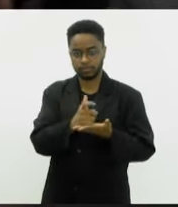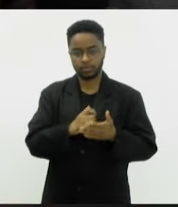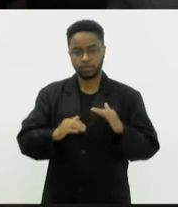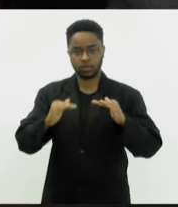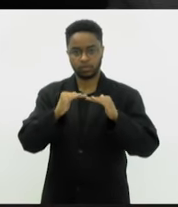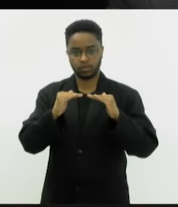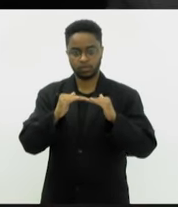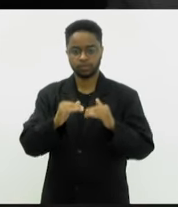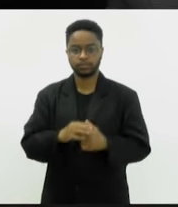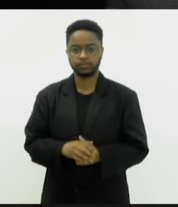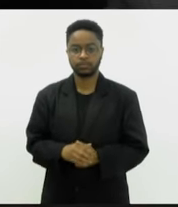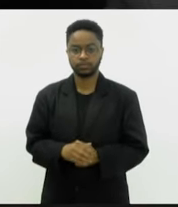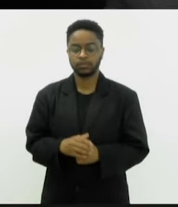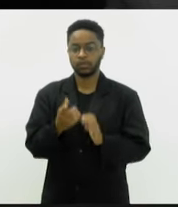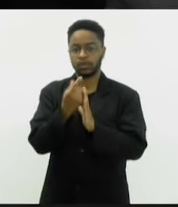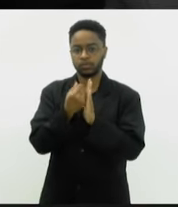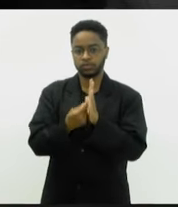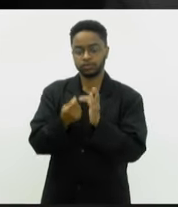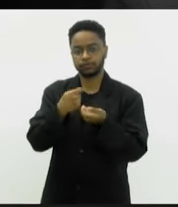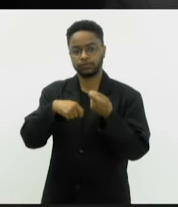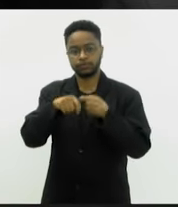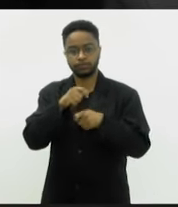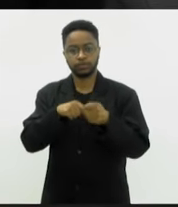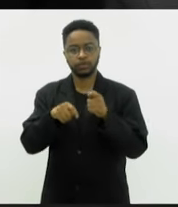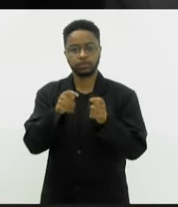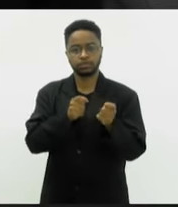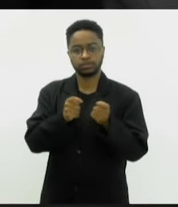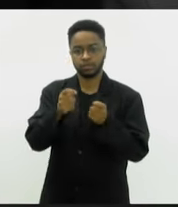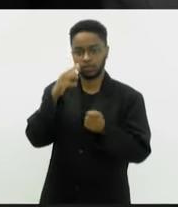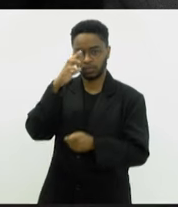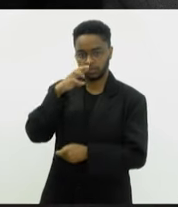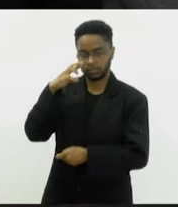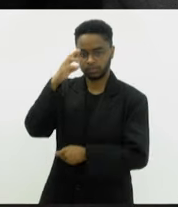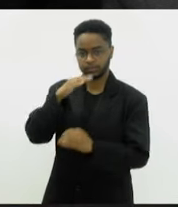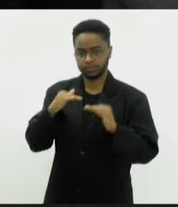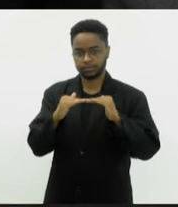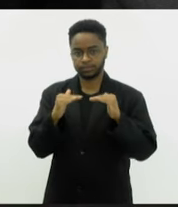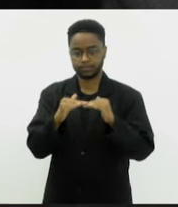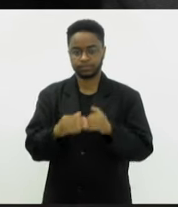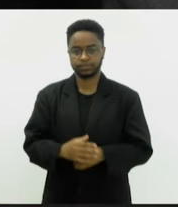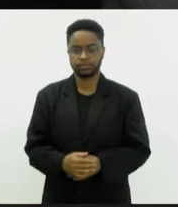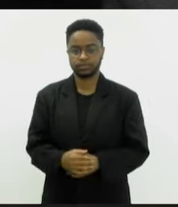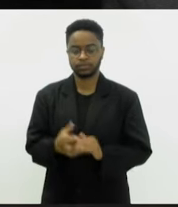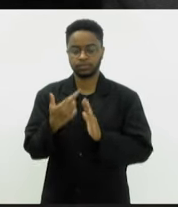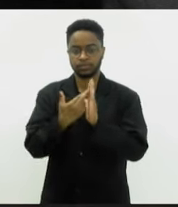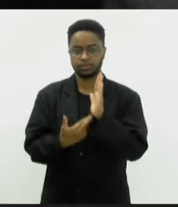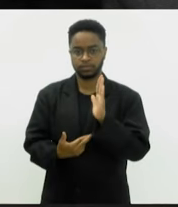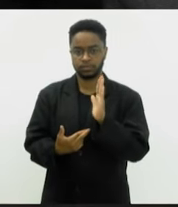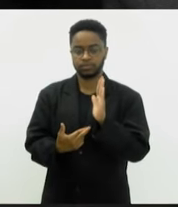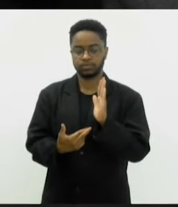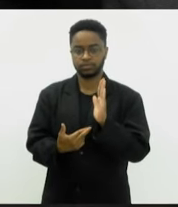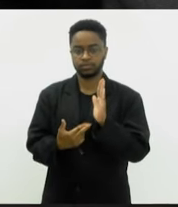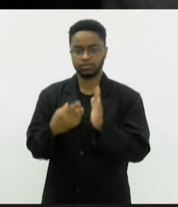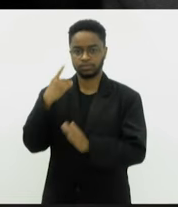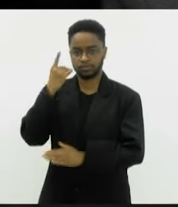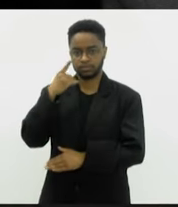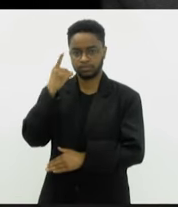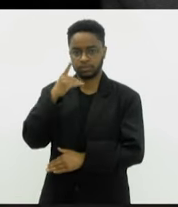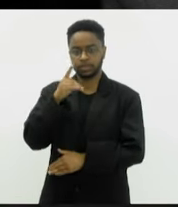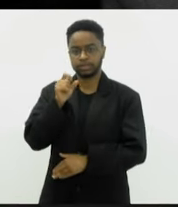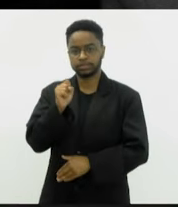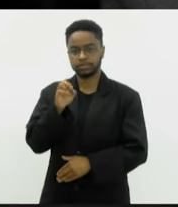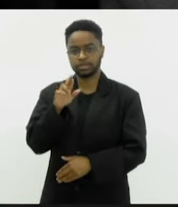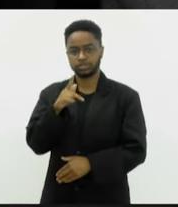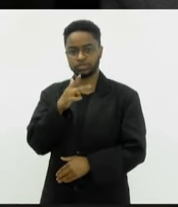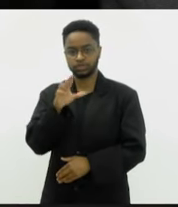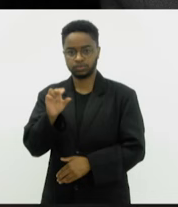favorável e de Orçamento, Finanças, Fiscalização Financeira e Controle favorável. Relatores, deputados Dr.